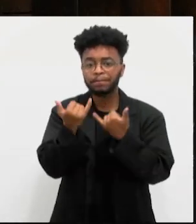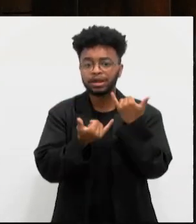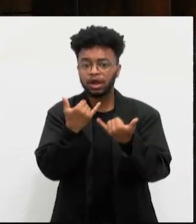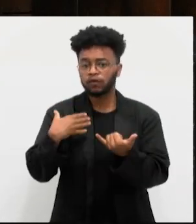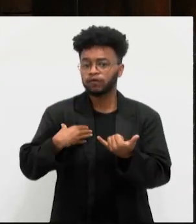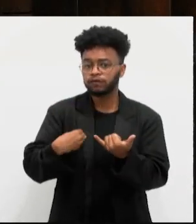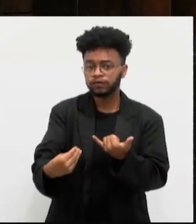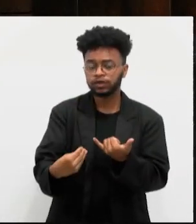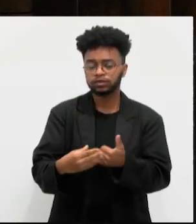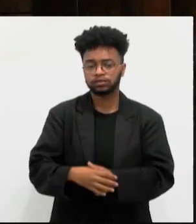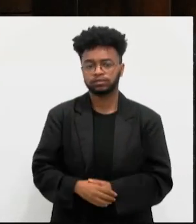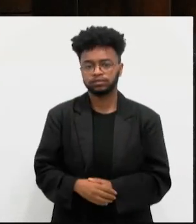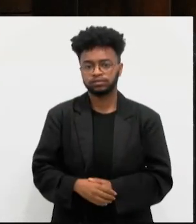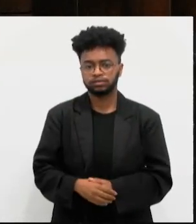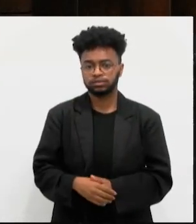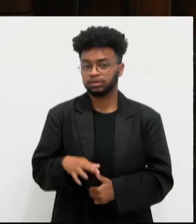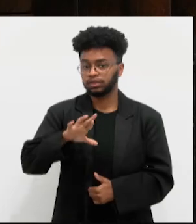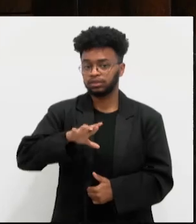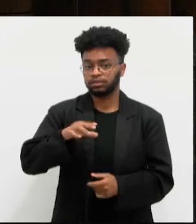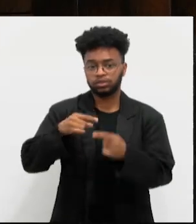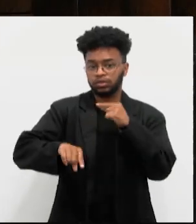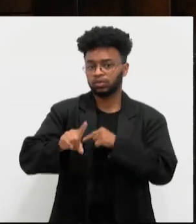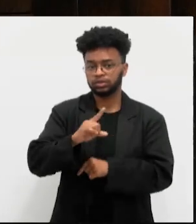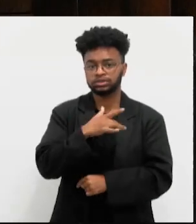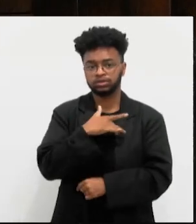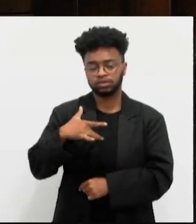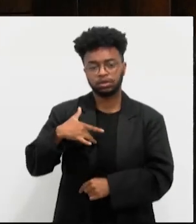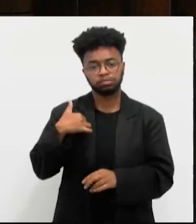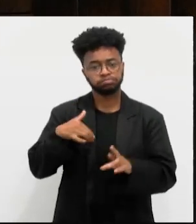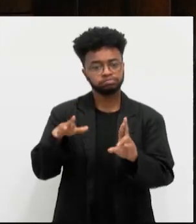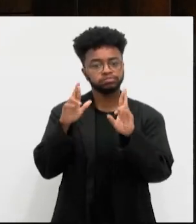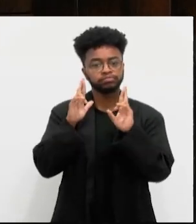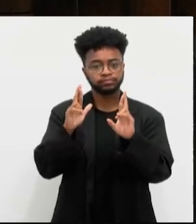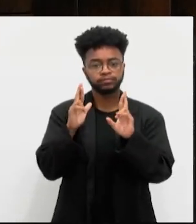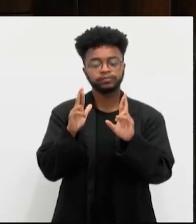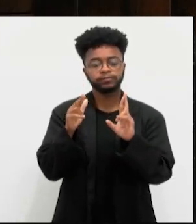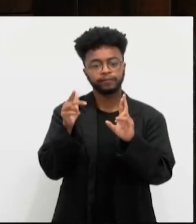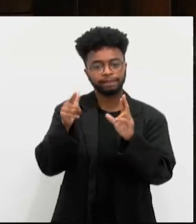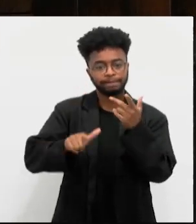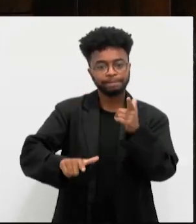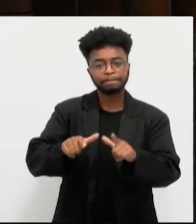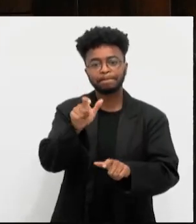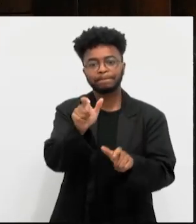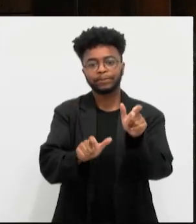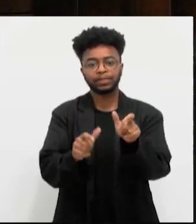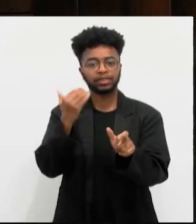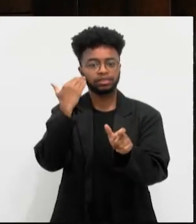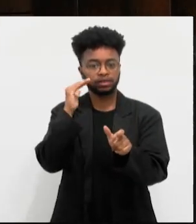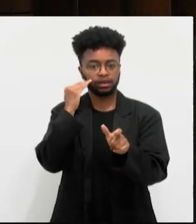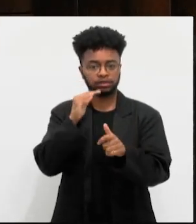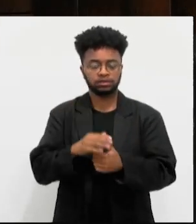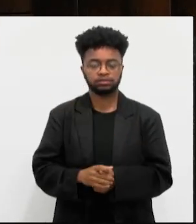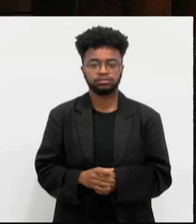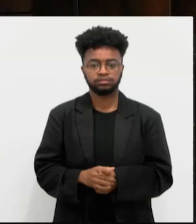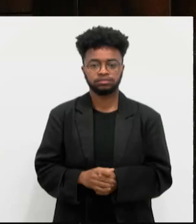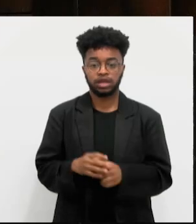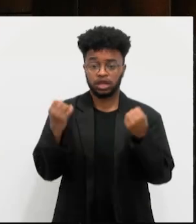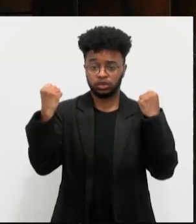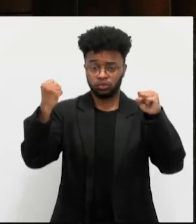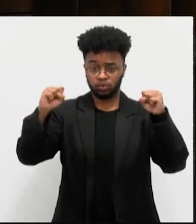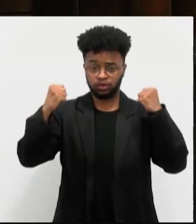filha. Não é saudável. E eu torço para que cada vez mais as pessoas entendam isso. Educação